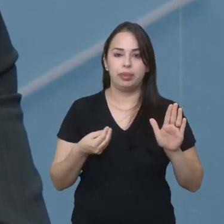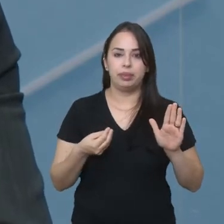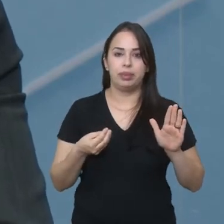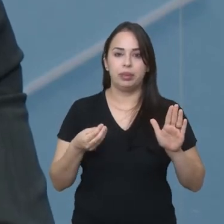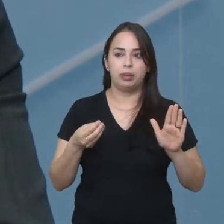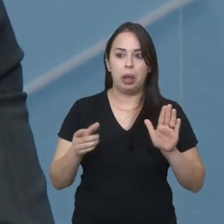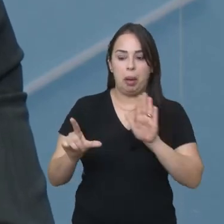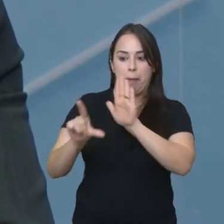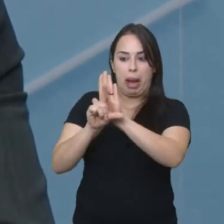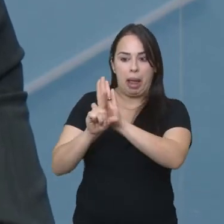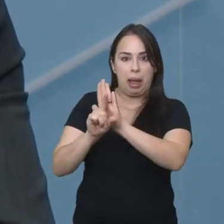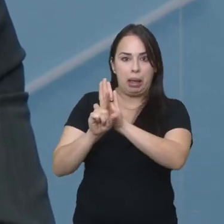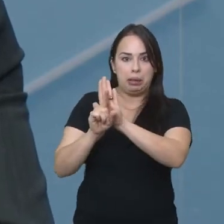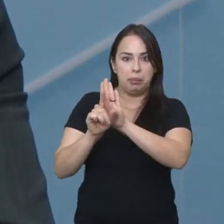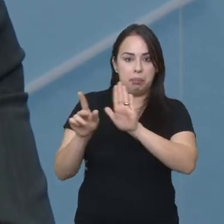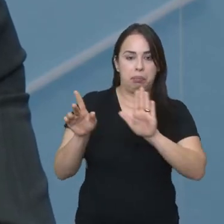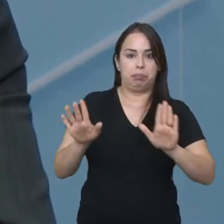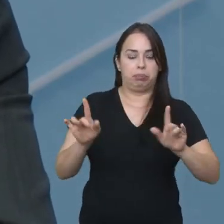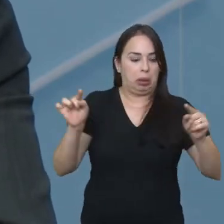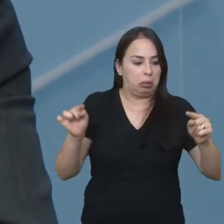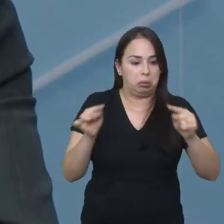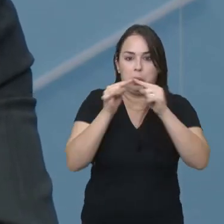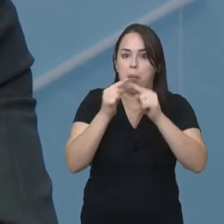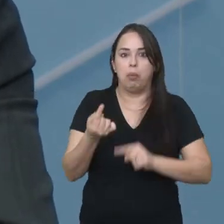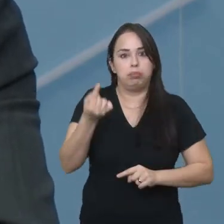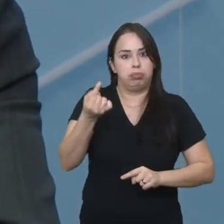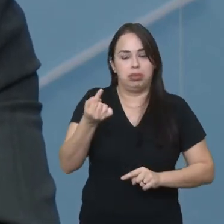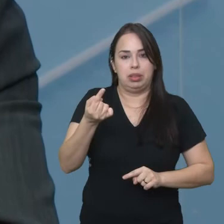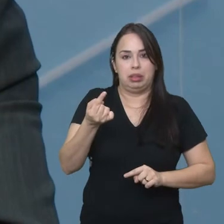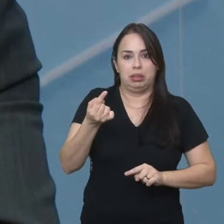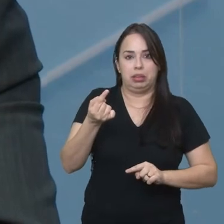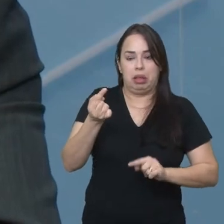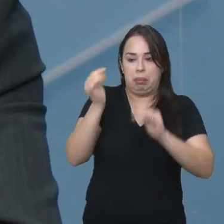a uma lei específica